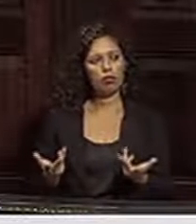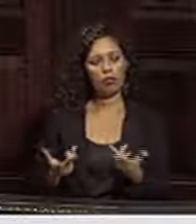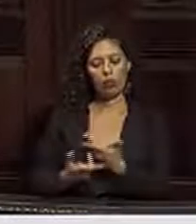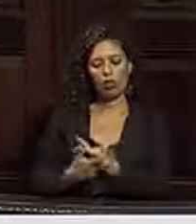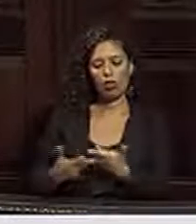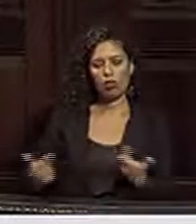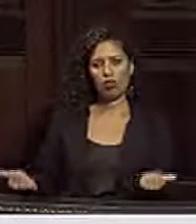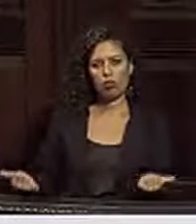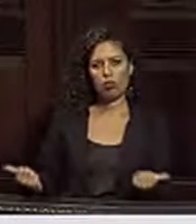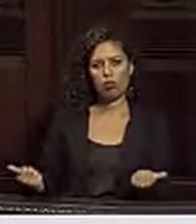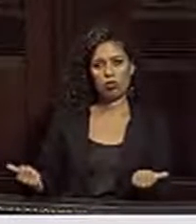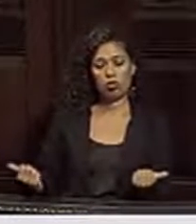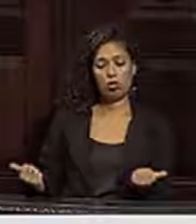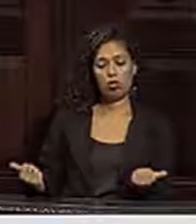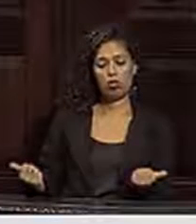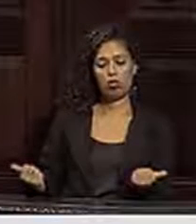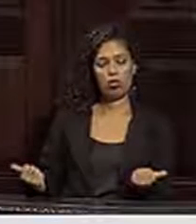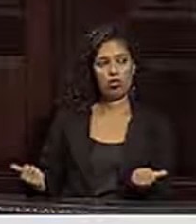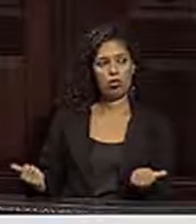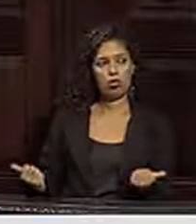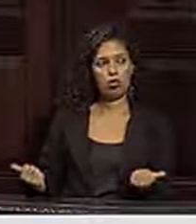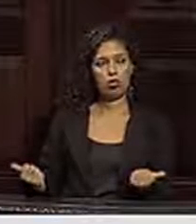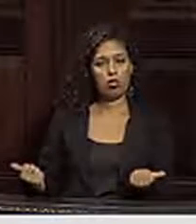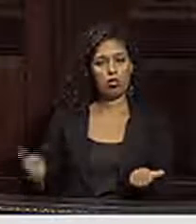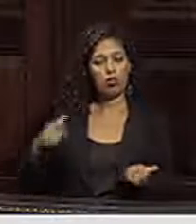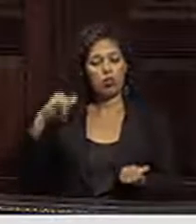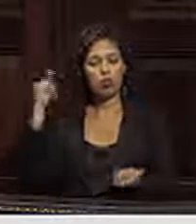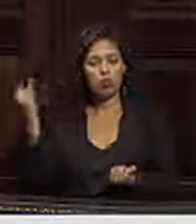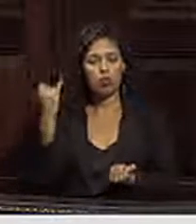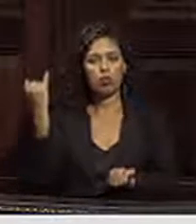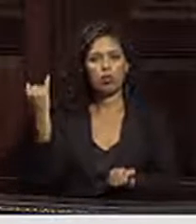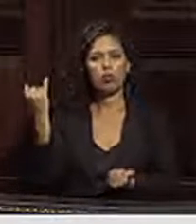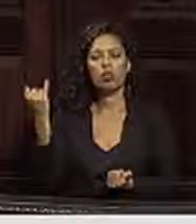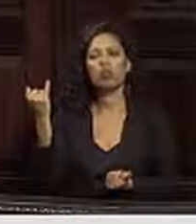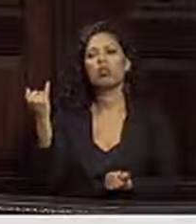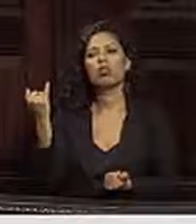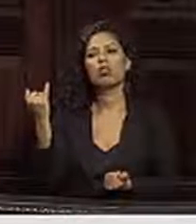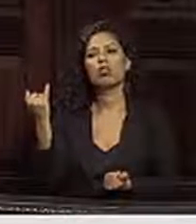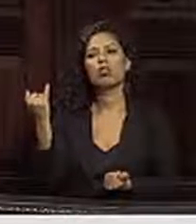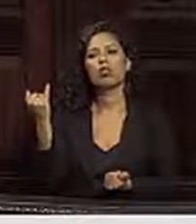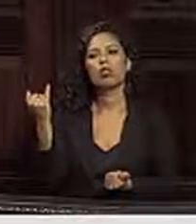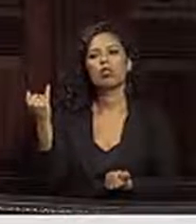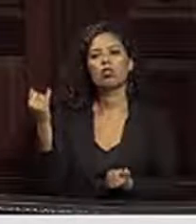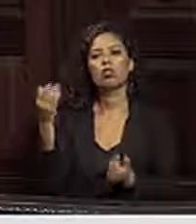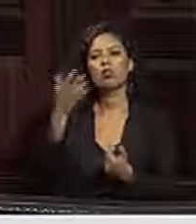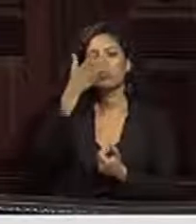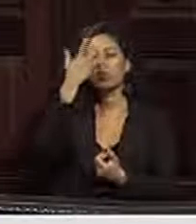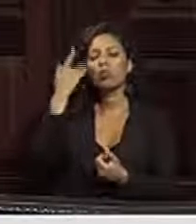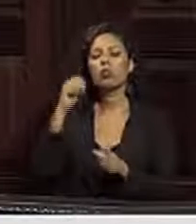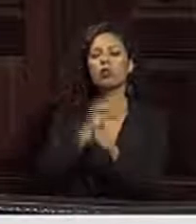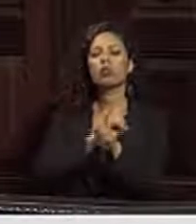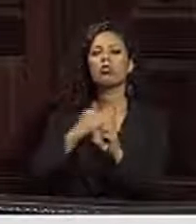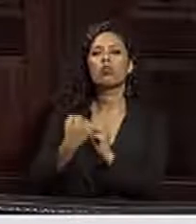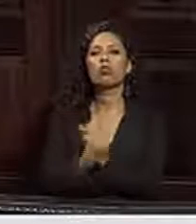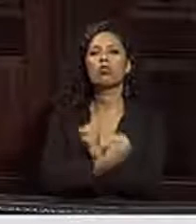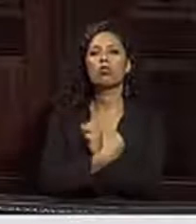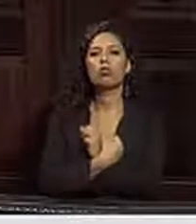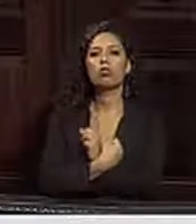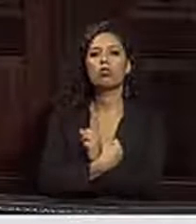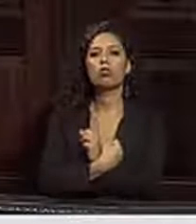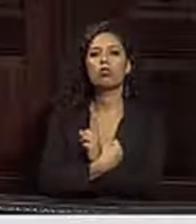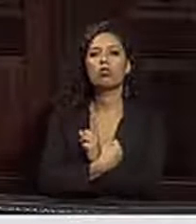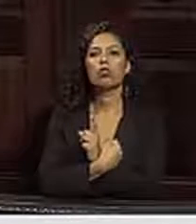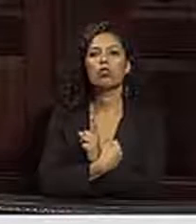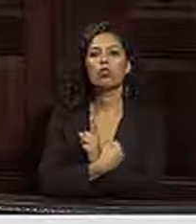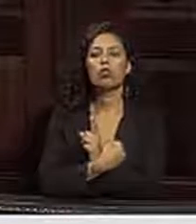questões tão caras, tão importantes para o povo brasileiro estão